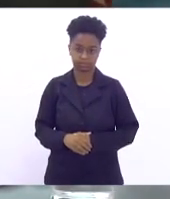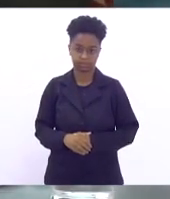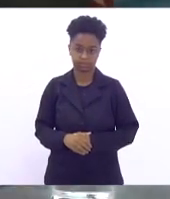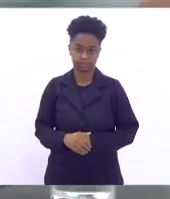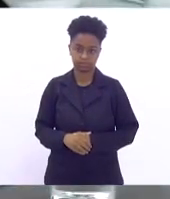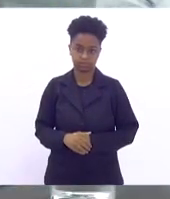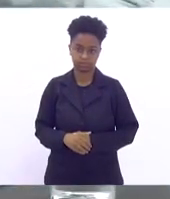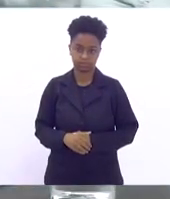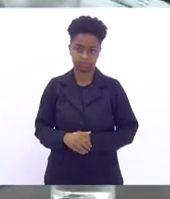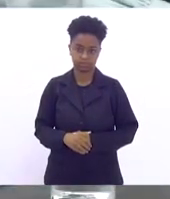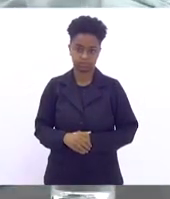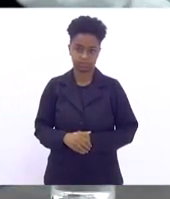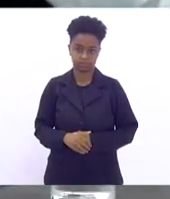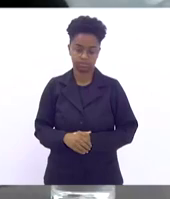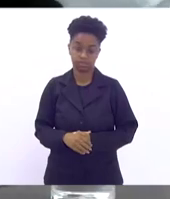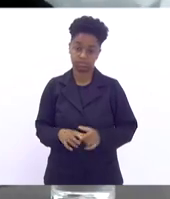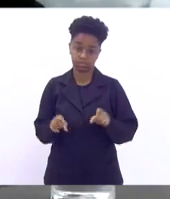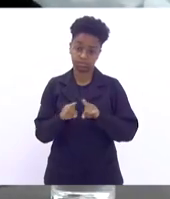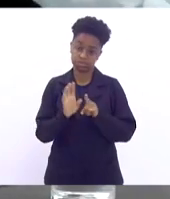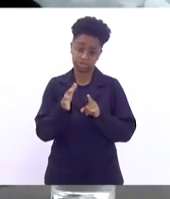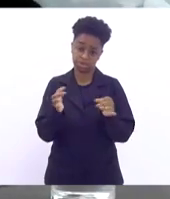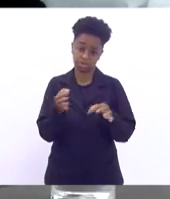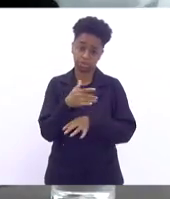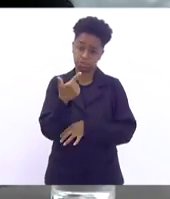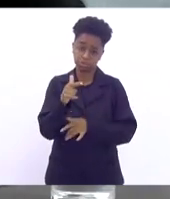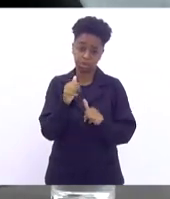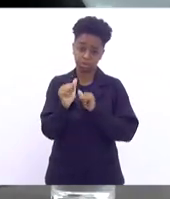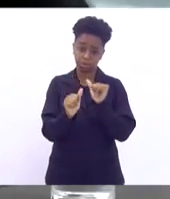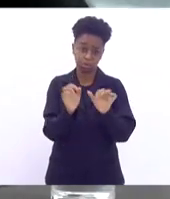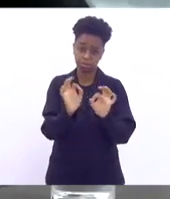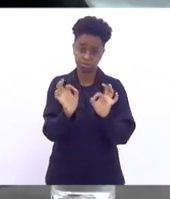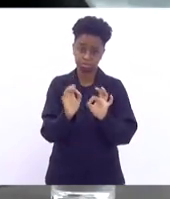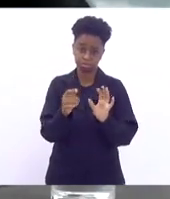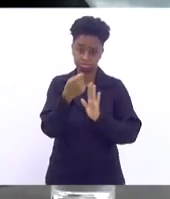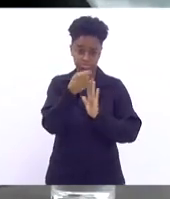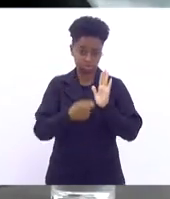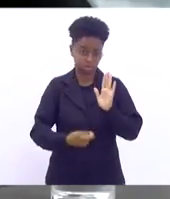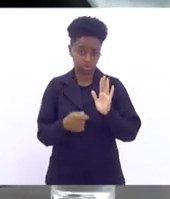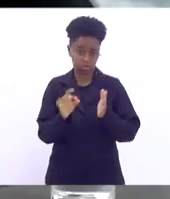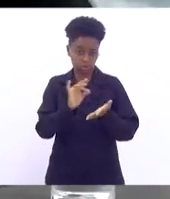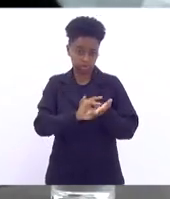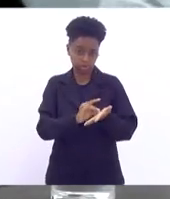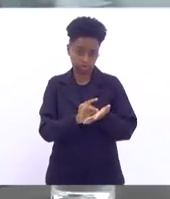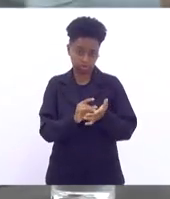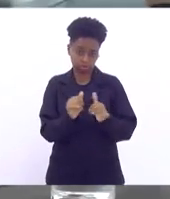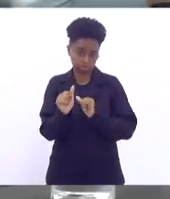que também já tá então não tem alteração em relação a redação original